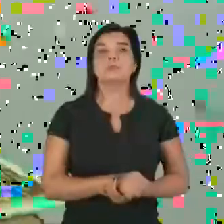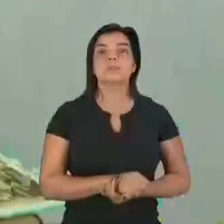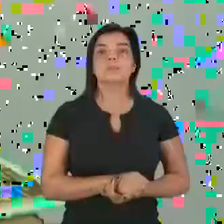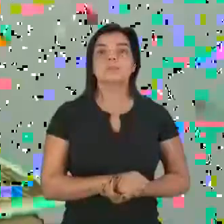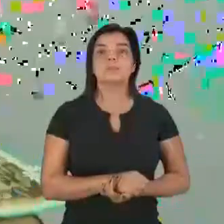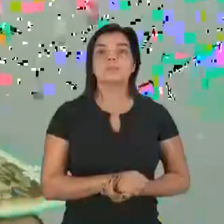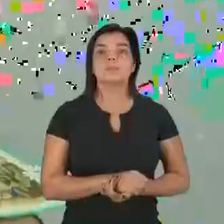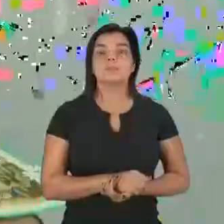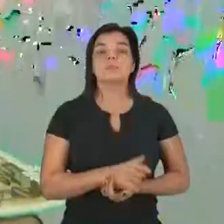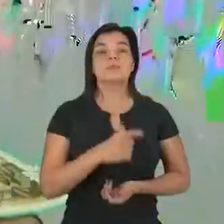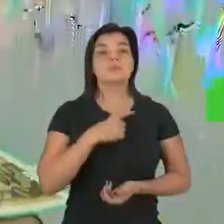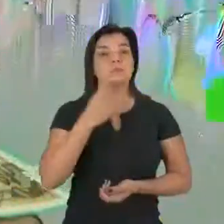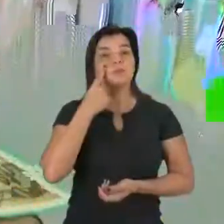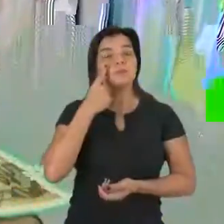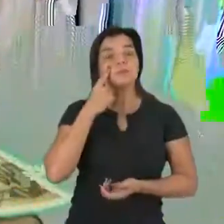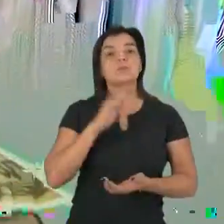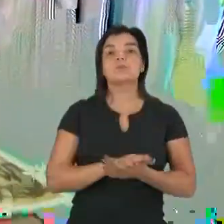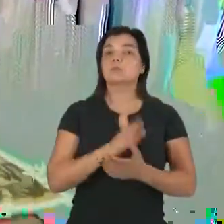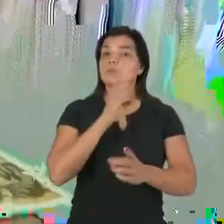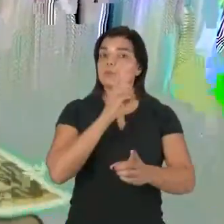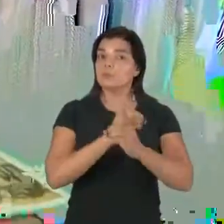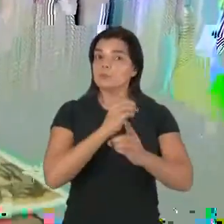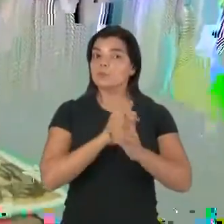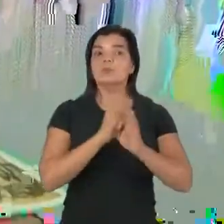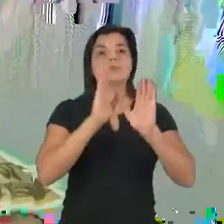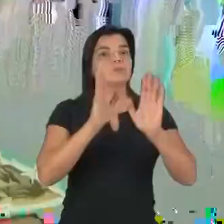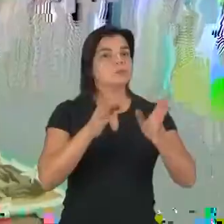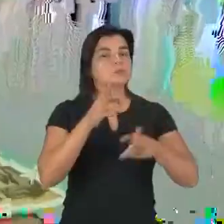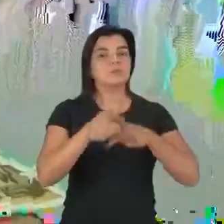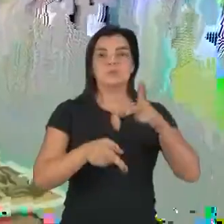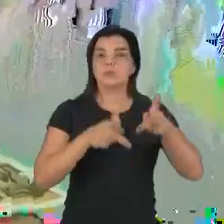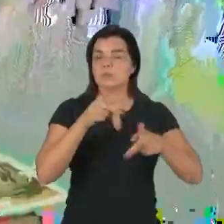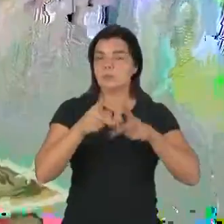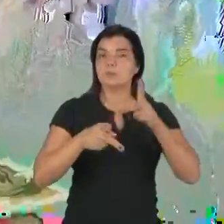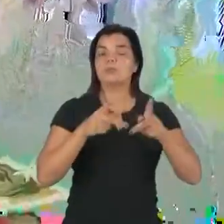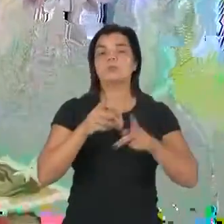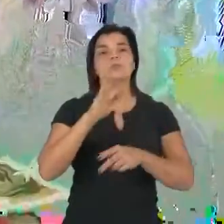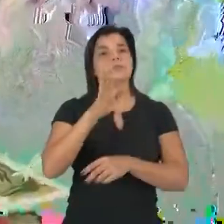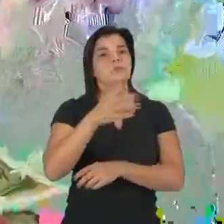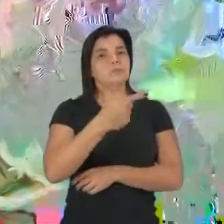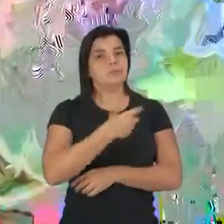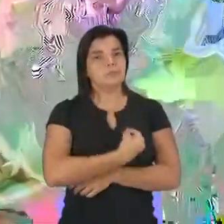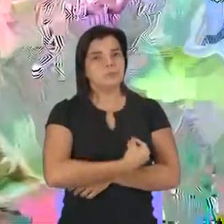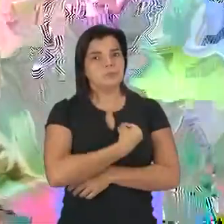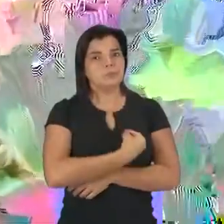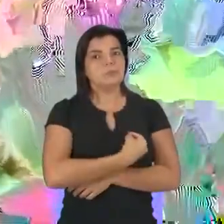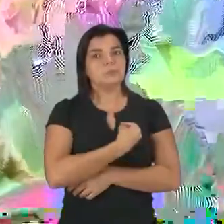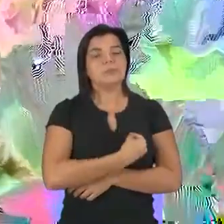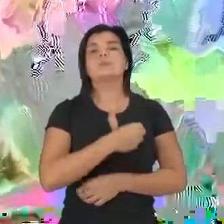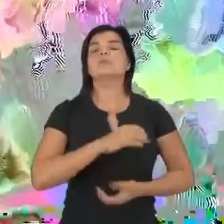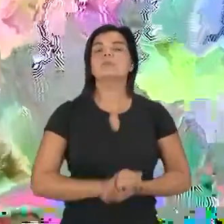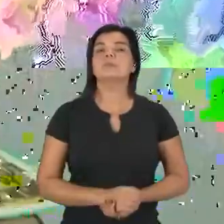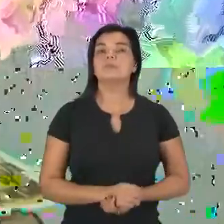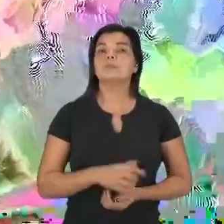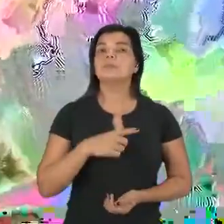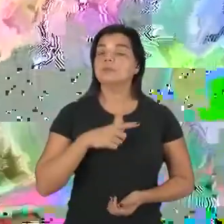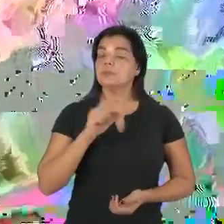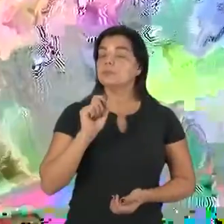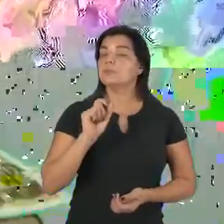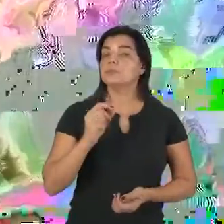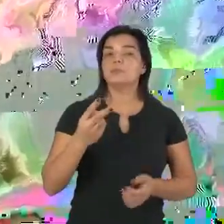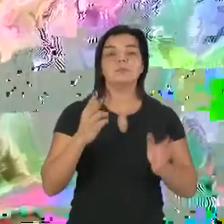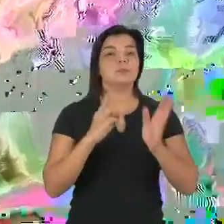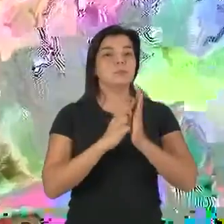eles chegaram, eles encontraram já um povo aqui. Esse povo, ele já habitava aqui, que são os